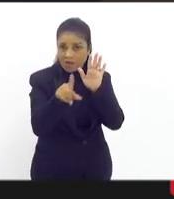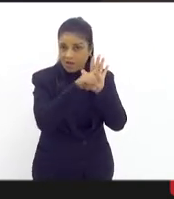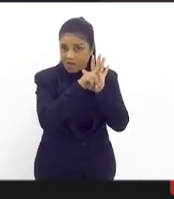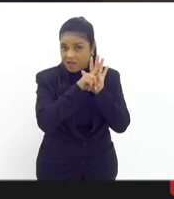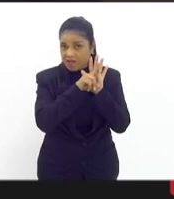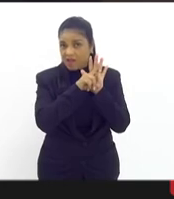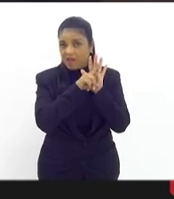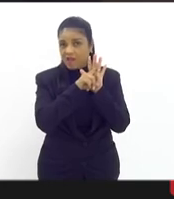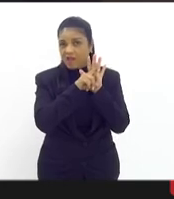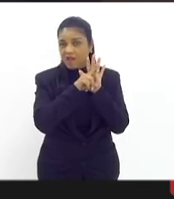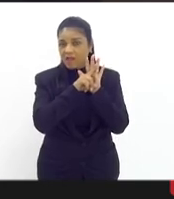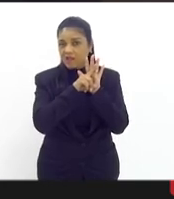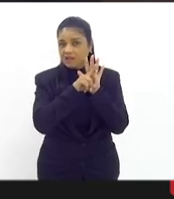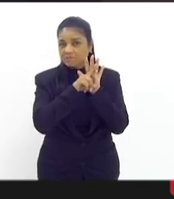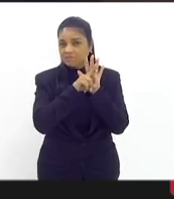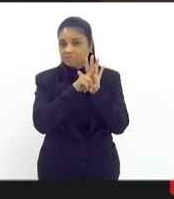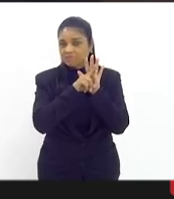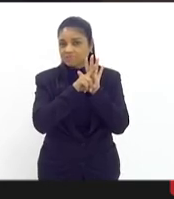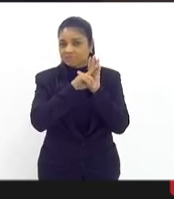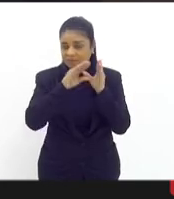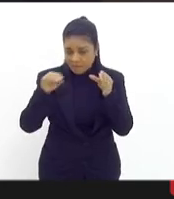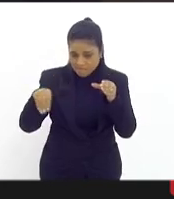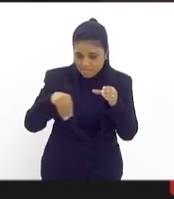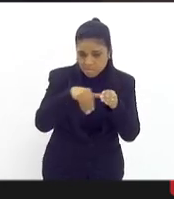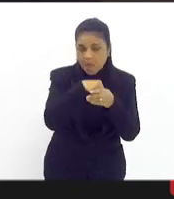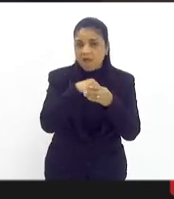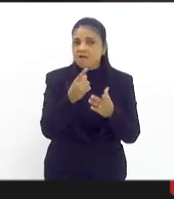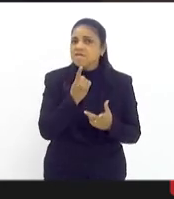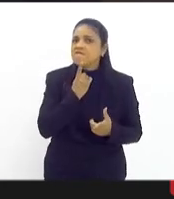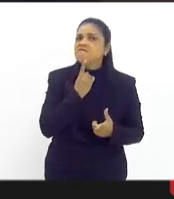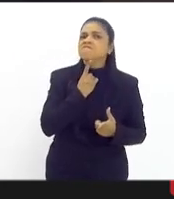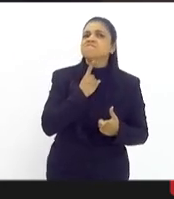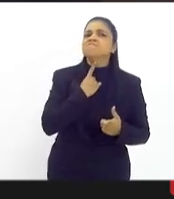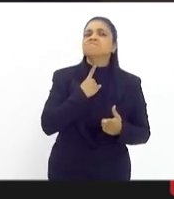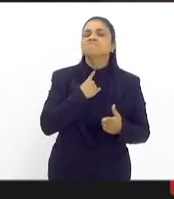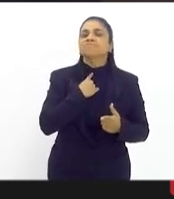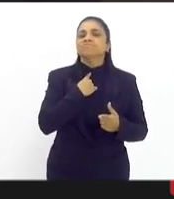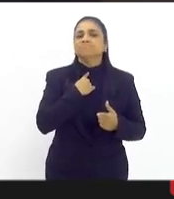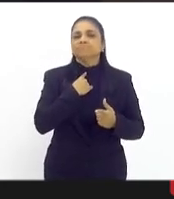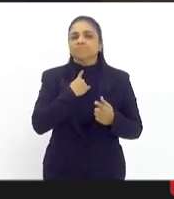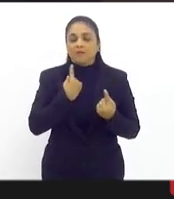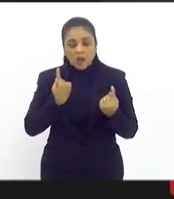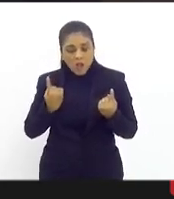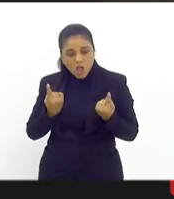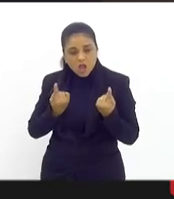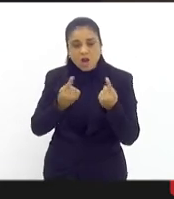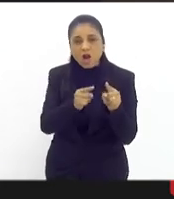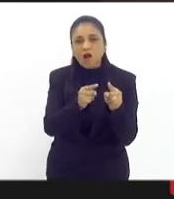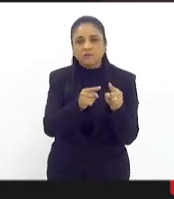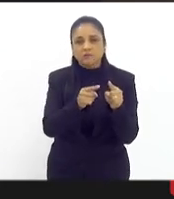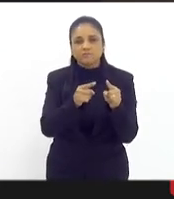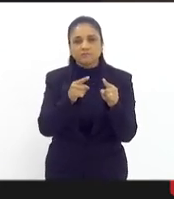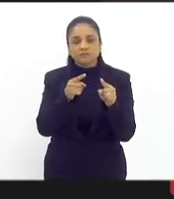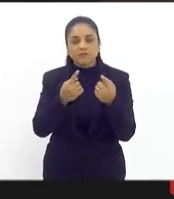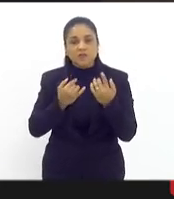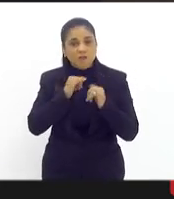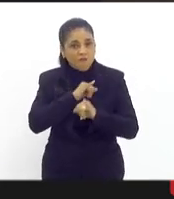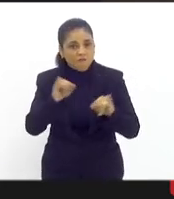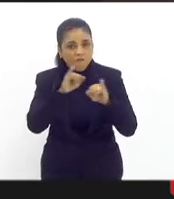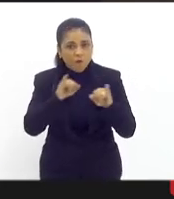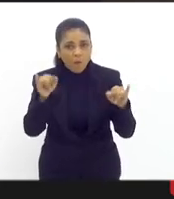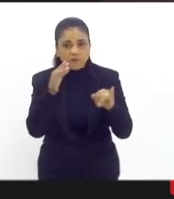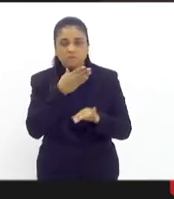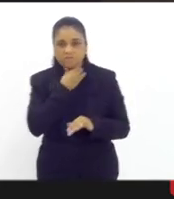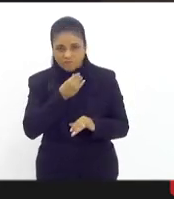que realmente enseja, que deseja combater a desinformação, ele não pode